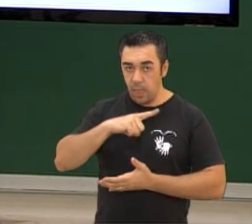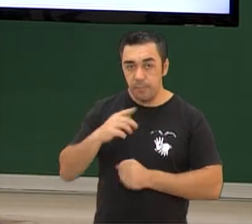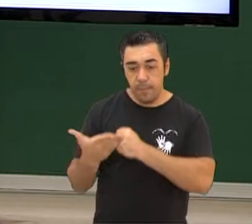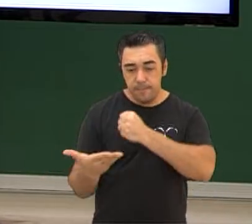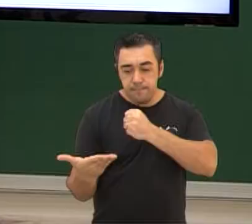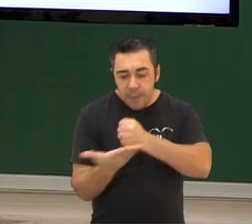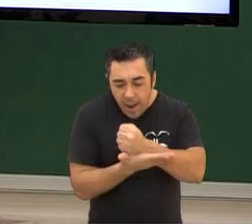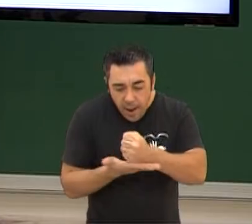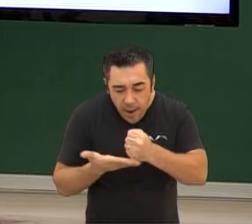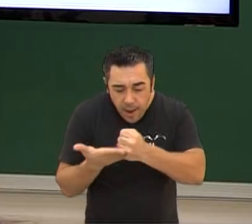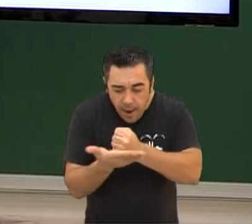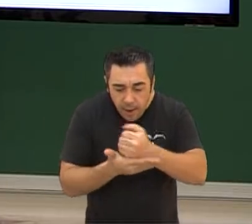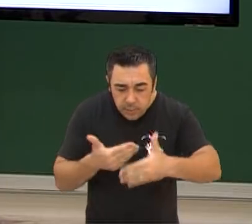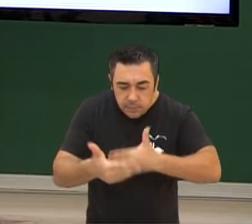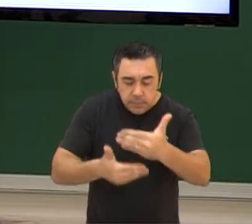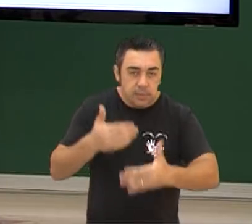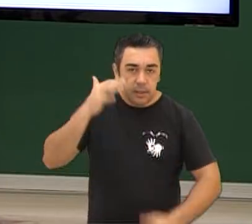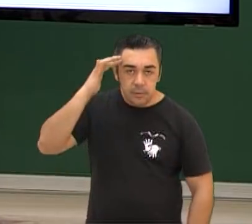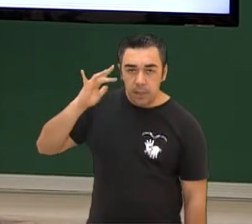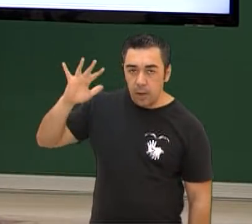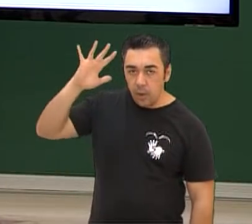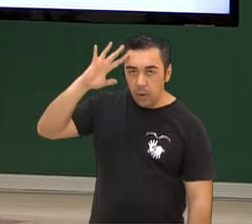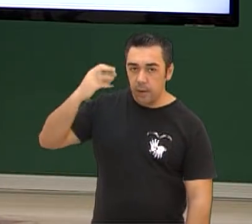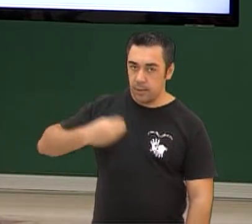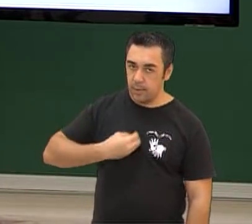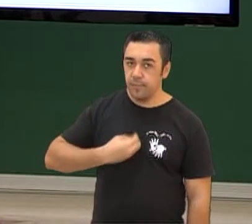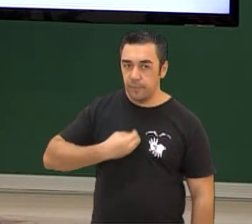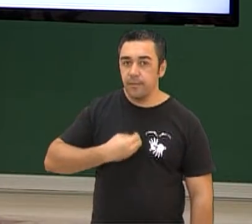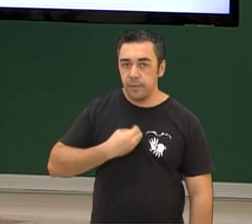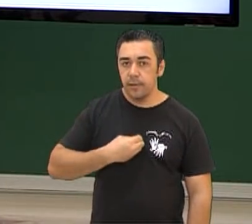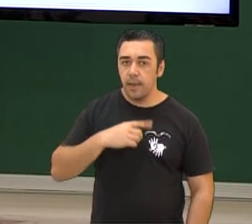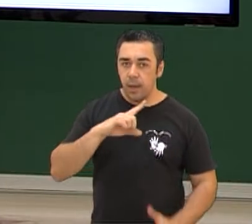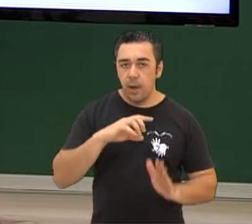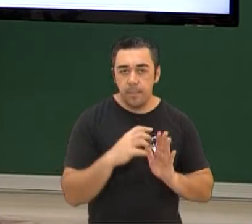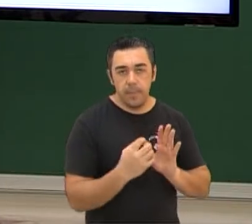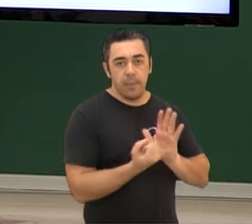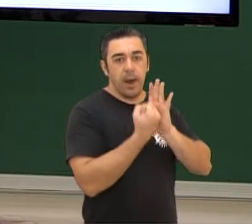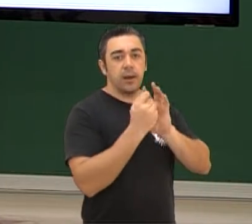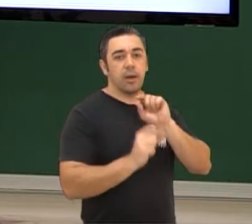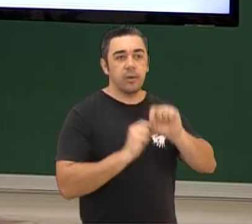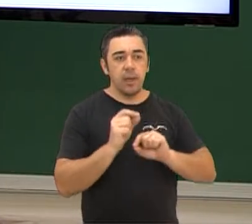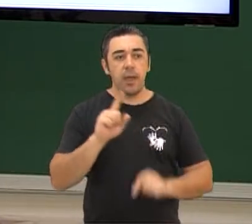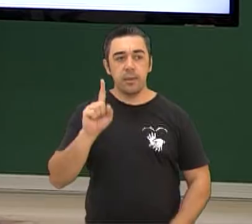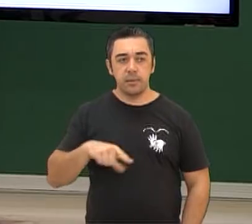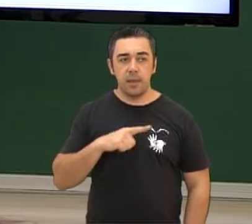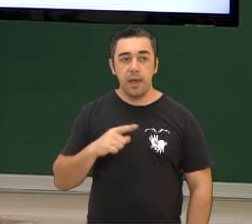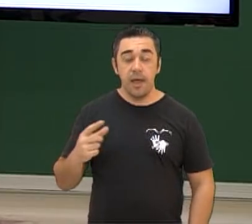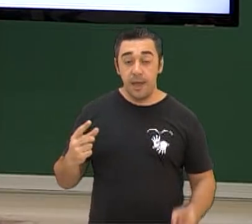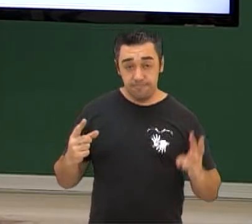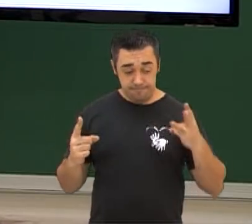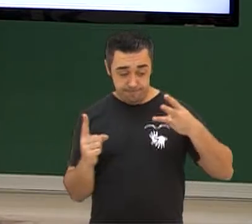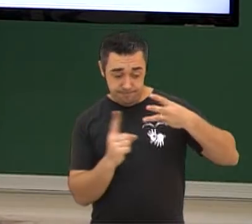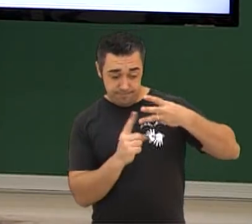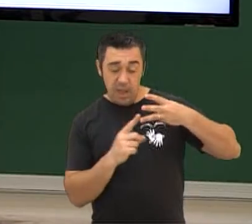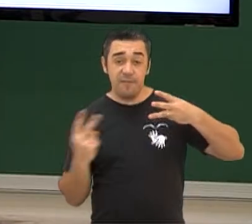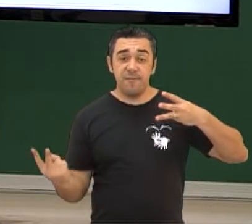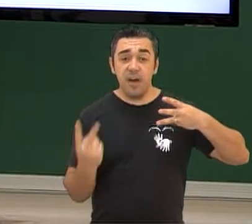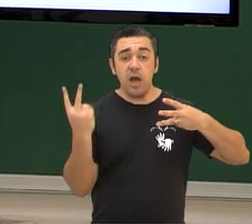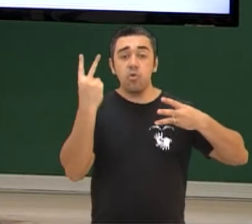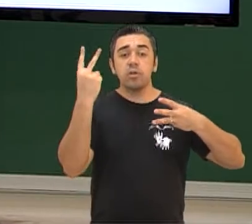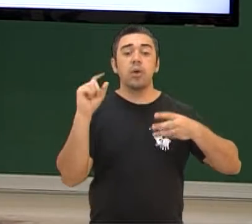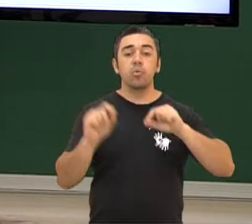essa negação do mundo e da vida. Né? E uma marca disso foi a valorização do espírito apolíneo